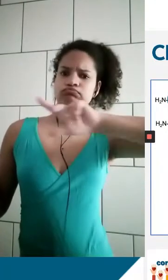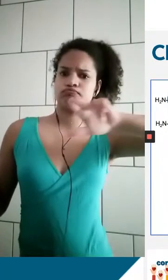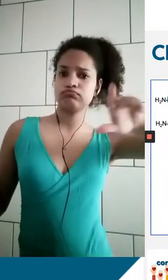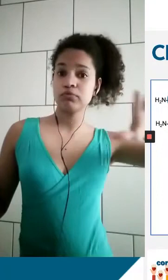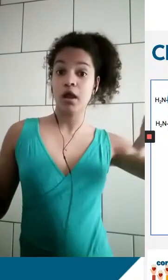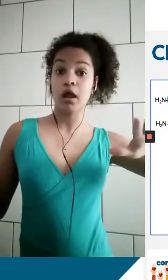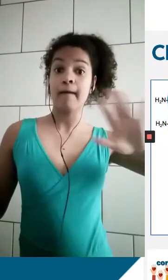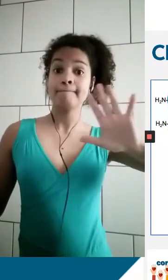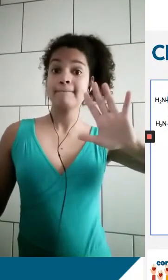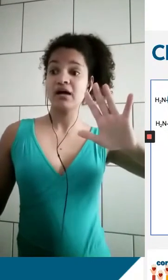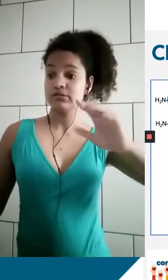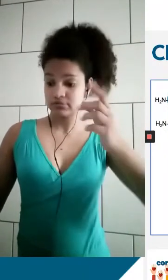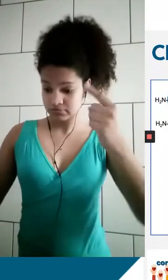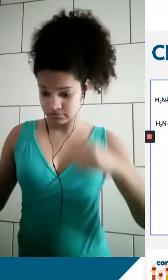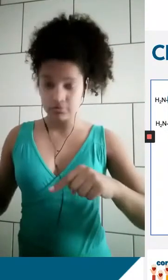você pode ter